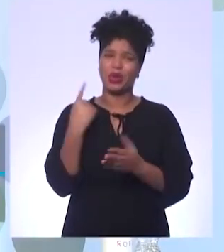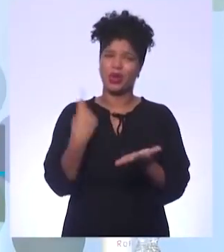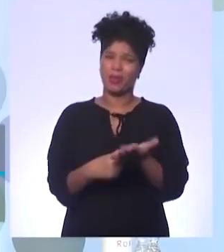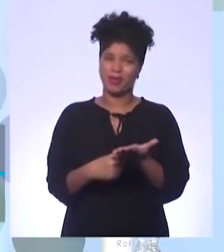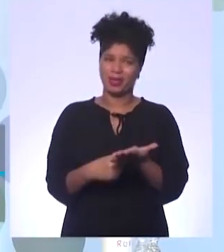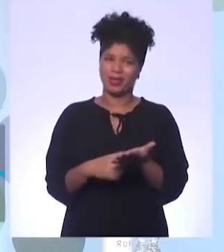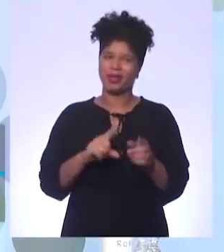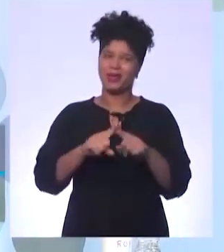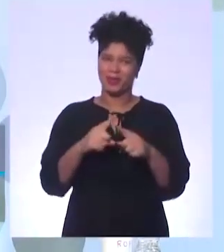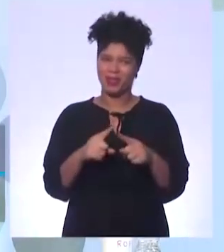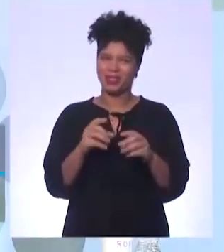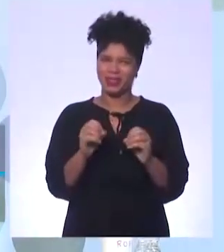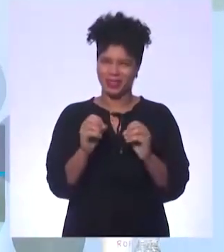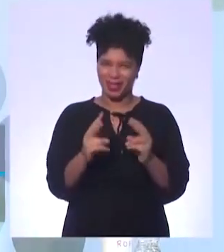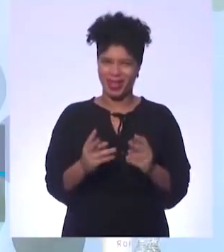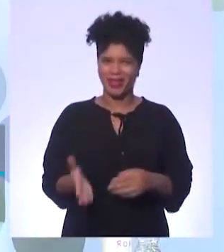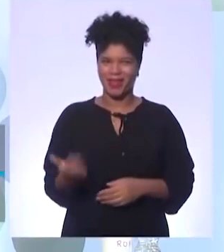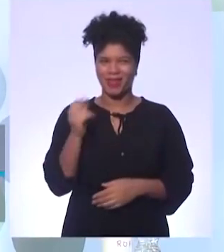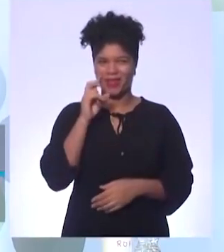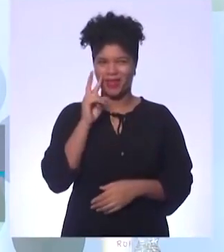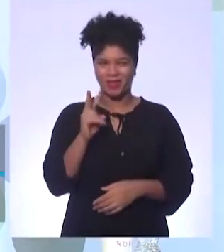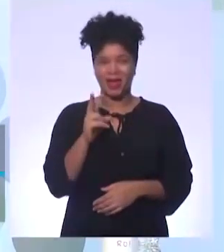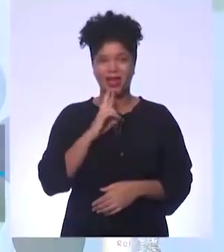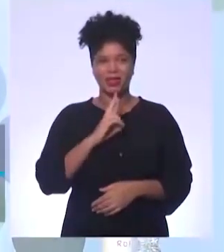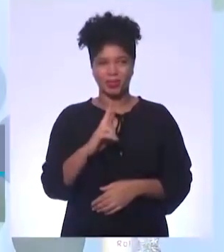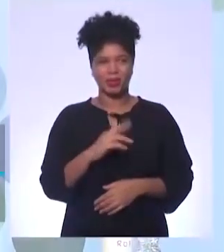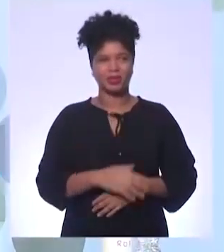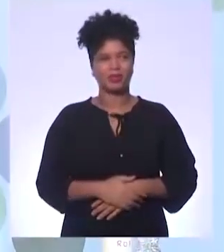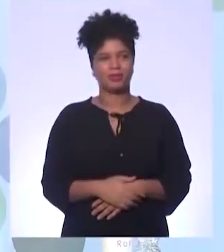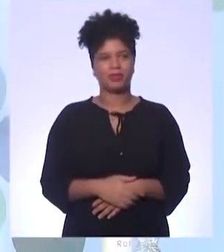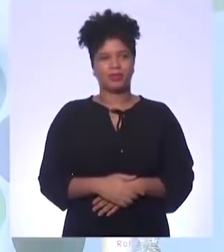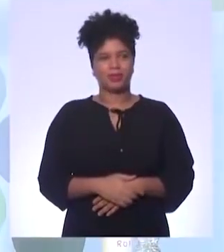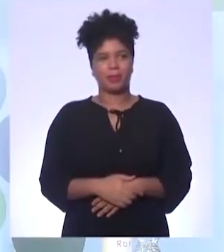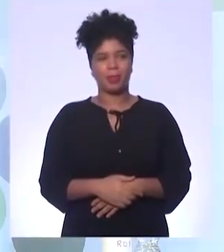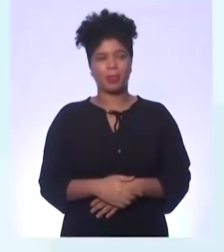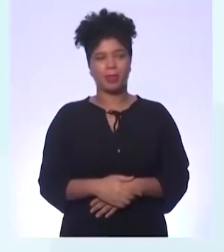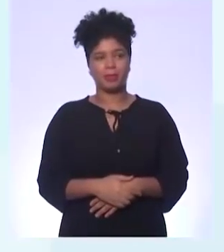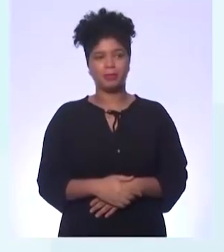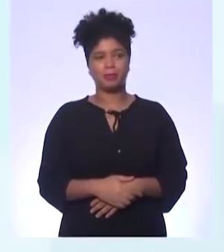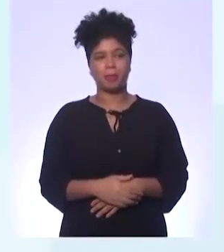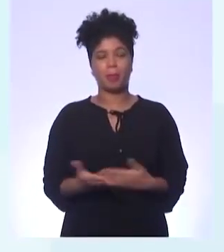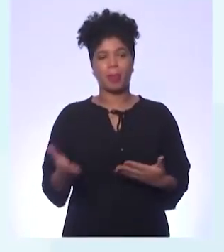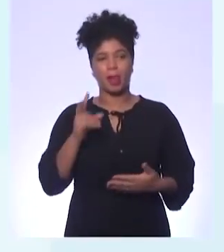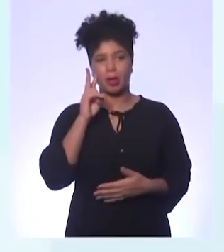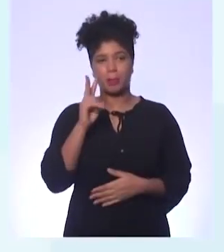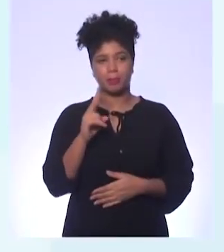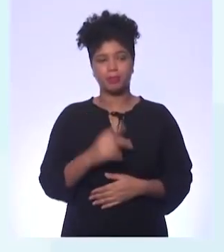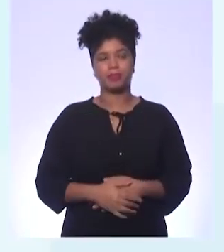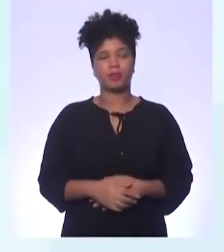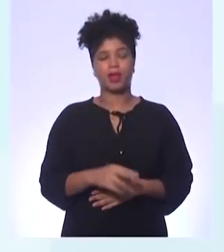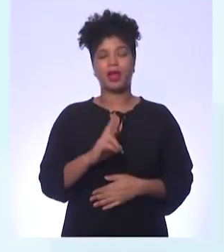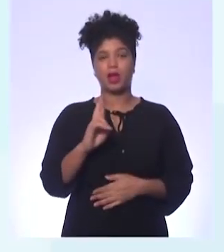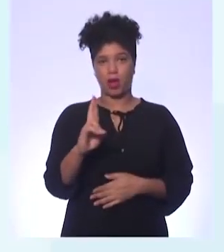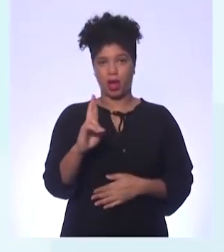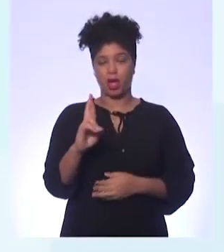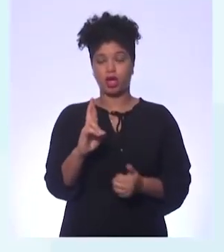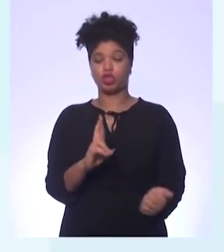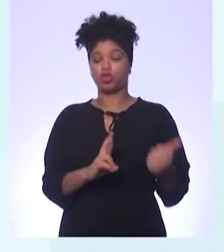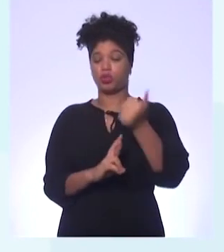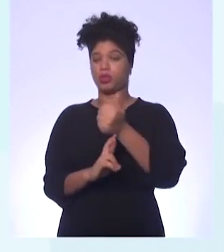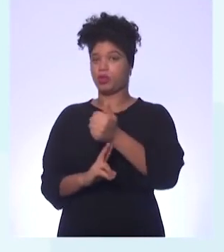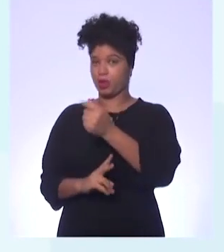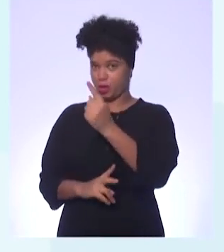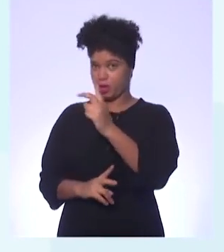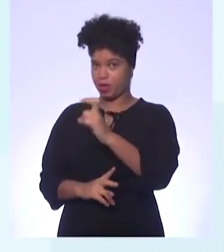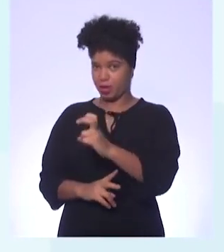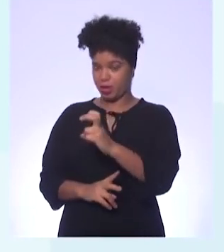bem. Vamos que vamos. Então, vamos para a correção. Então, aqui, ó. No lugar do R, a gente vai pôr 15. E no lugar do π, a gente